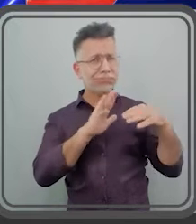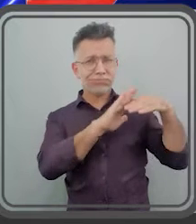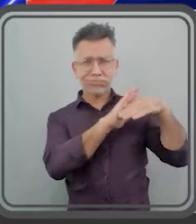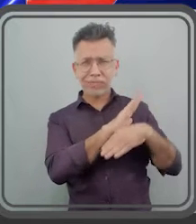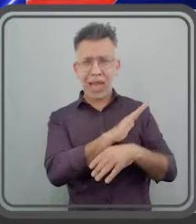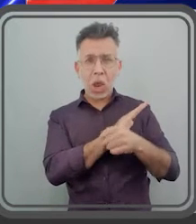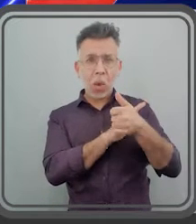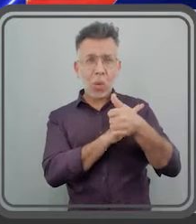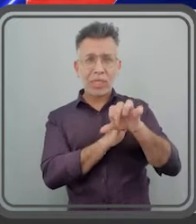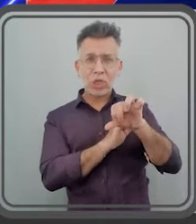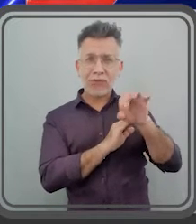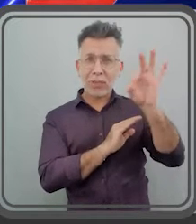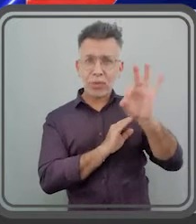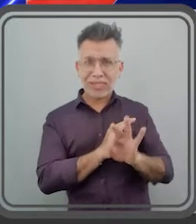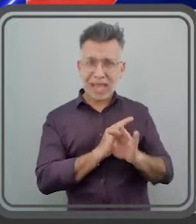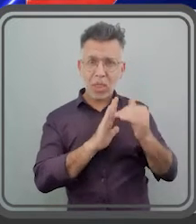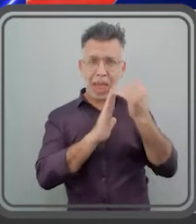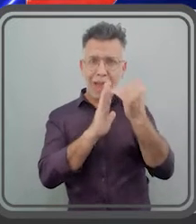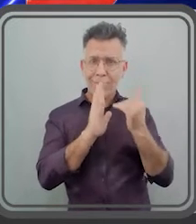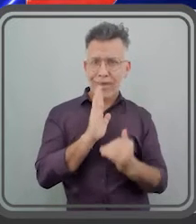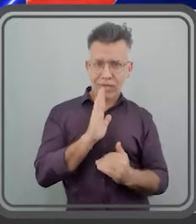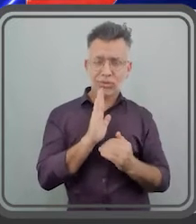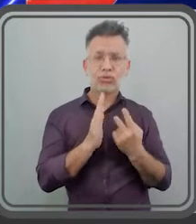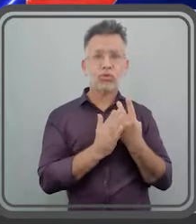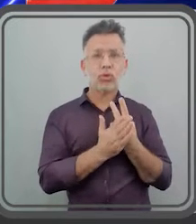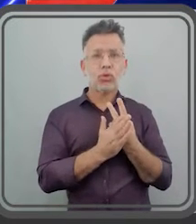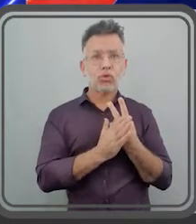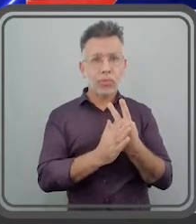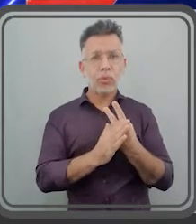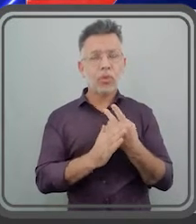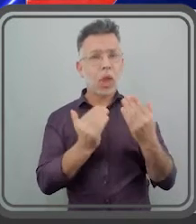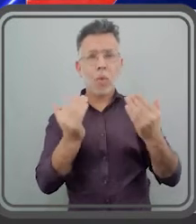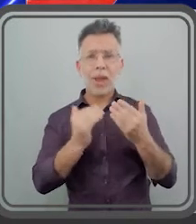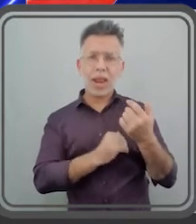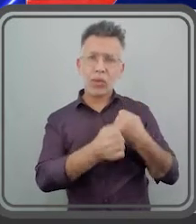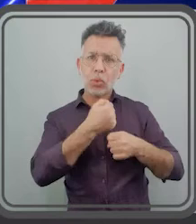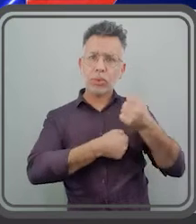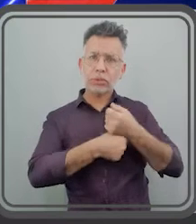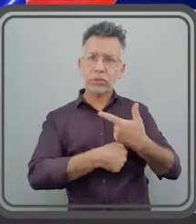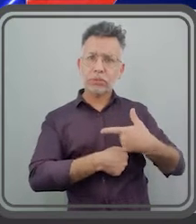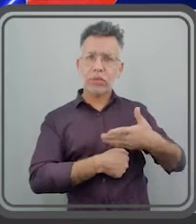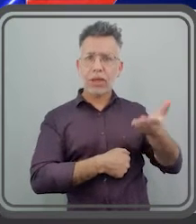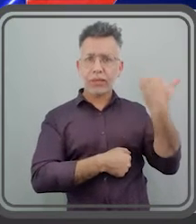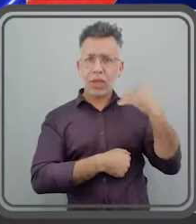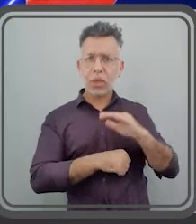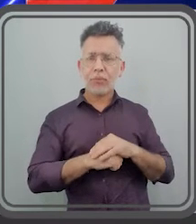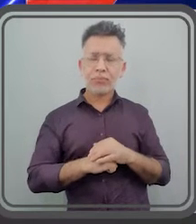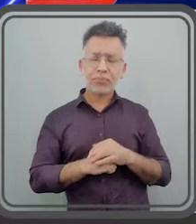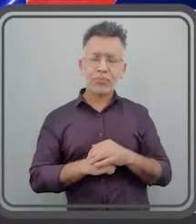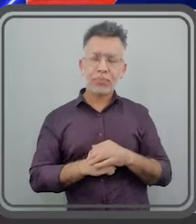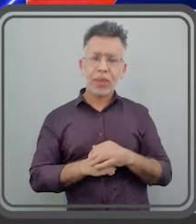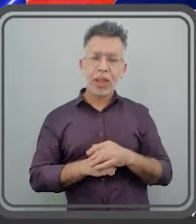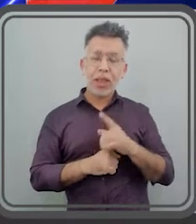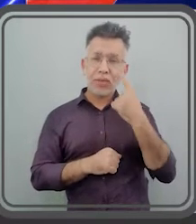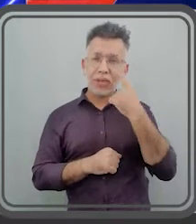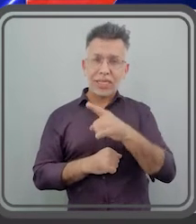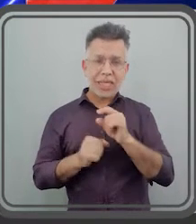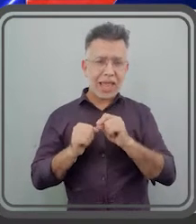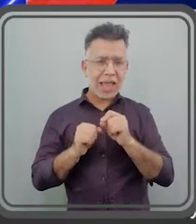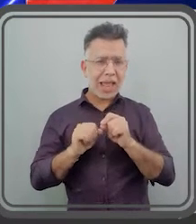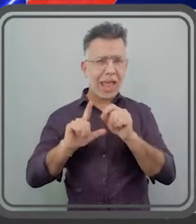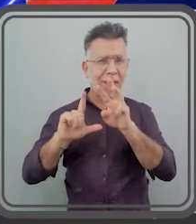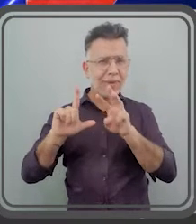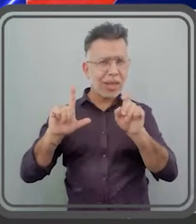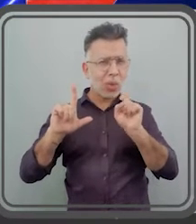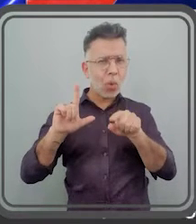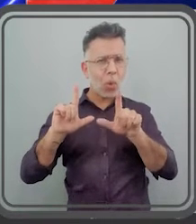chegou tá as noventa porcento abaixo de buscas não que era comparado ao ano anterior então até até a gente tem que você quiser a mulher